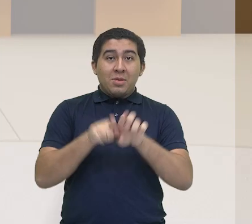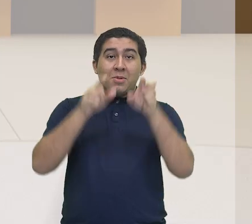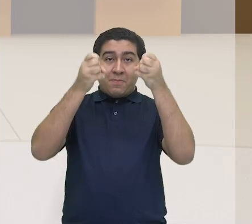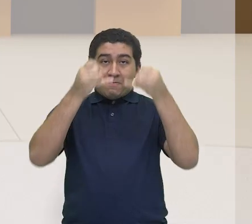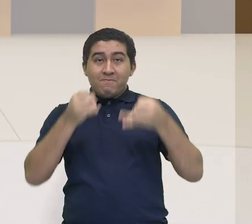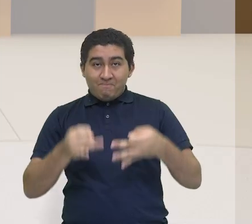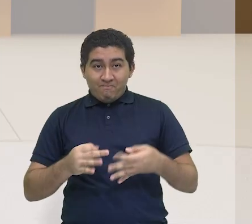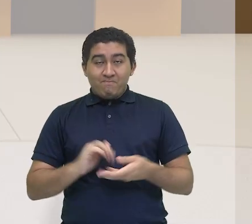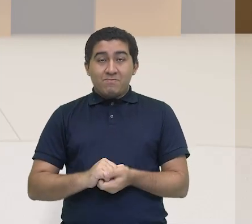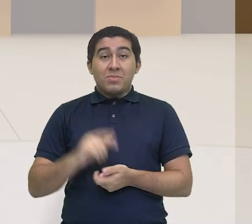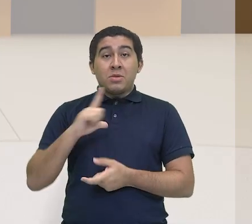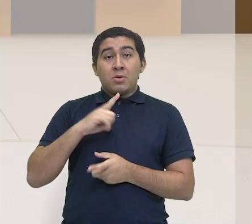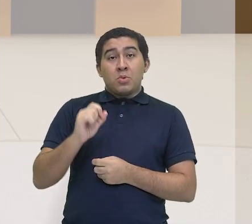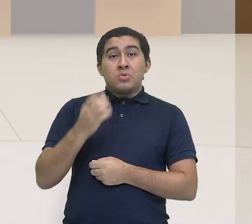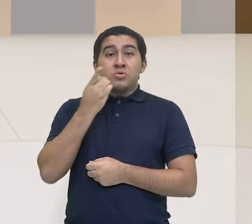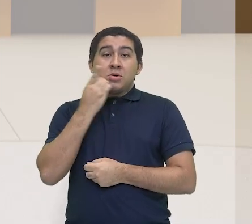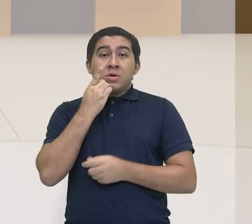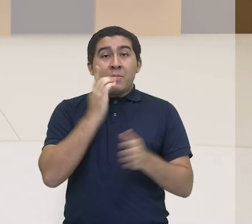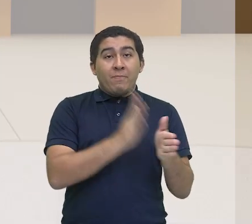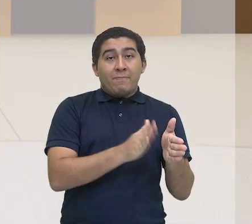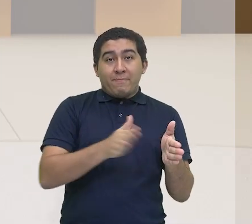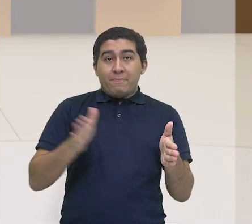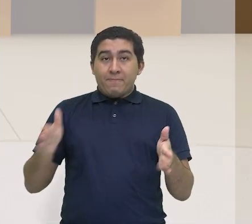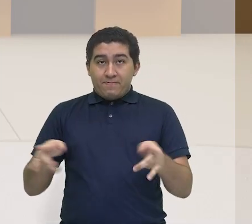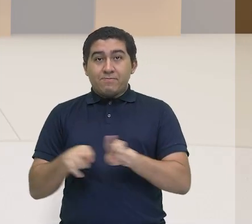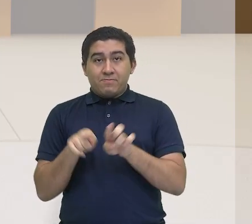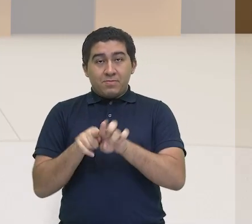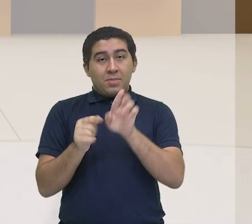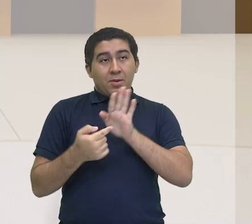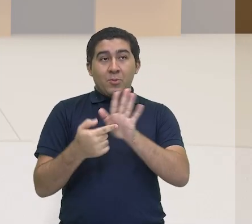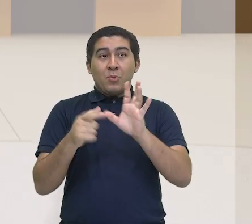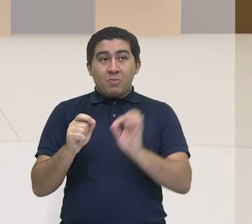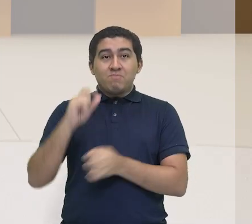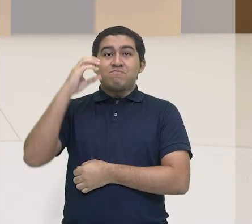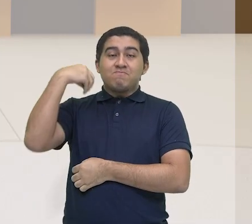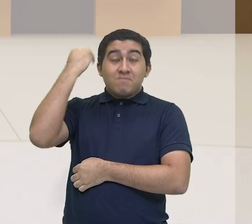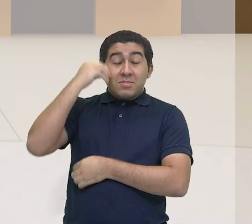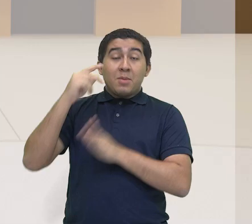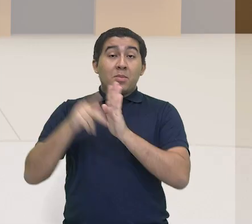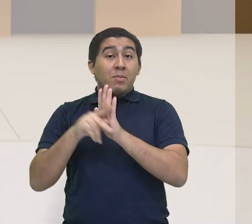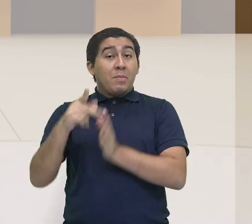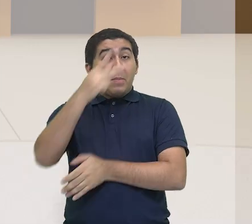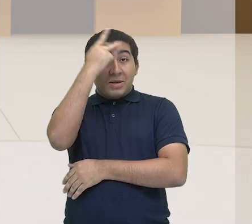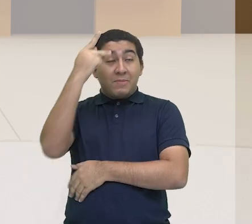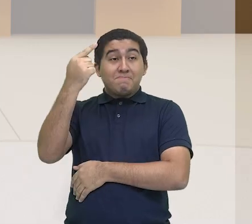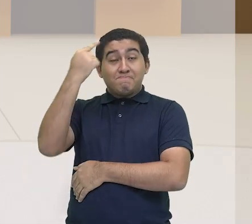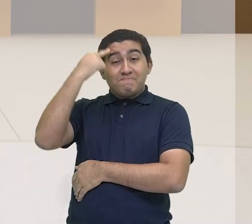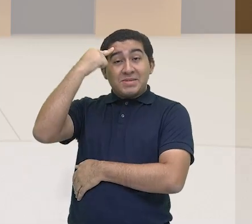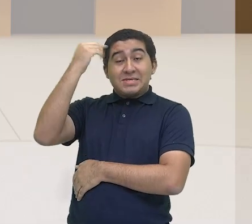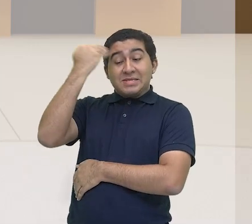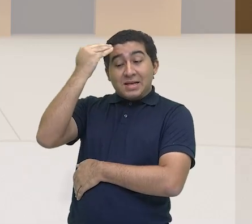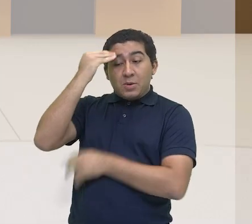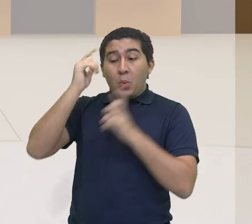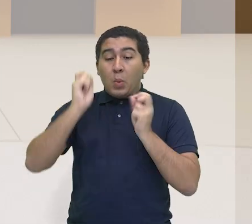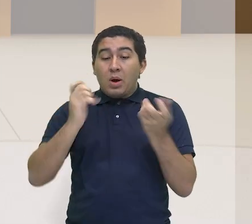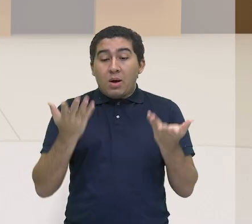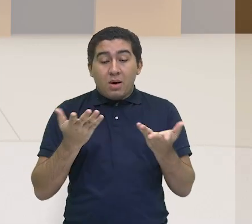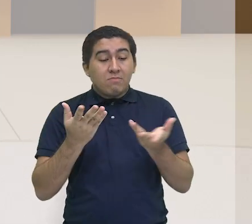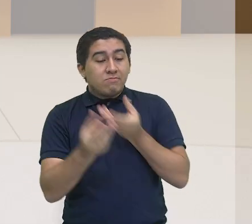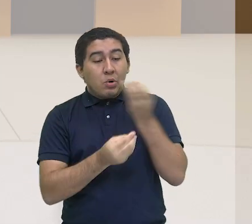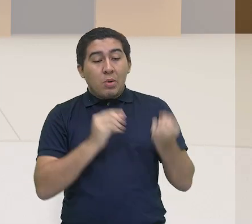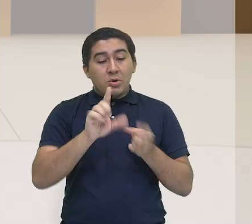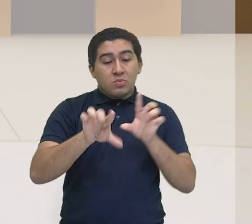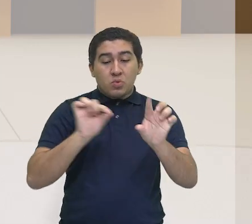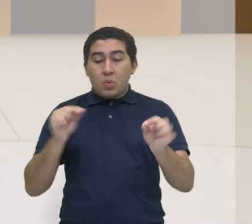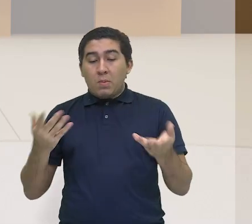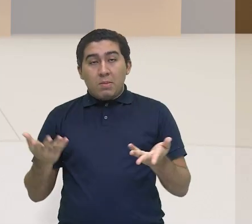uma rotina e trazendo um pouco da compreensão para quem ainda está pensando o que realmente é, como me